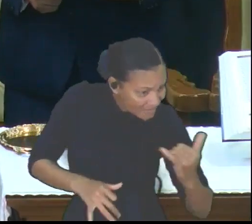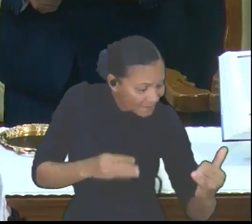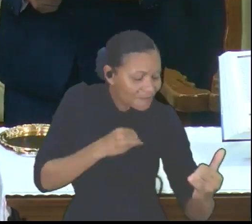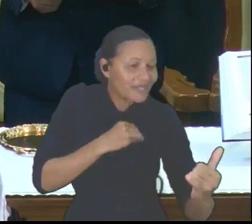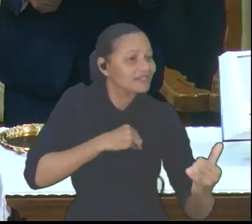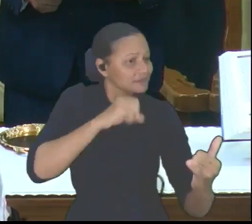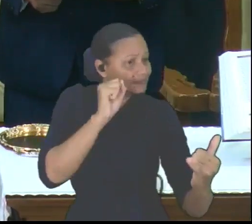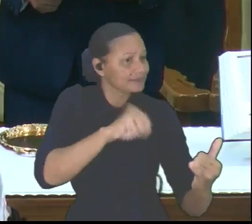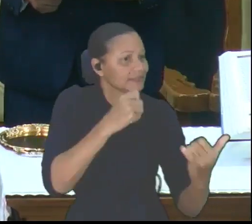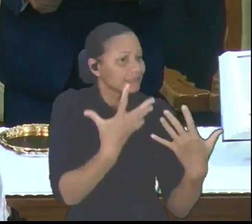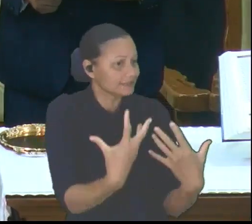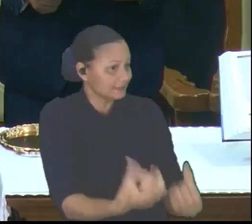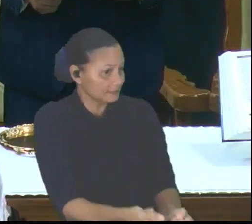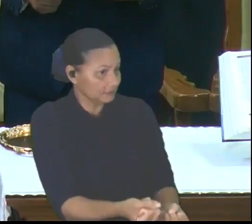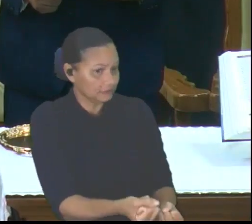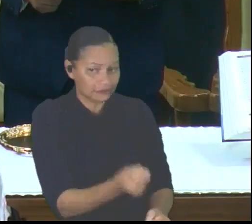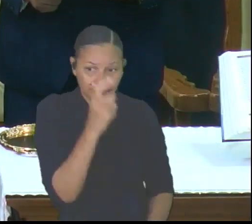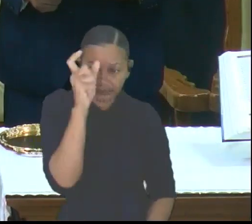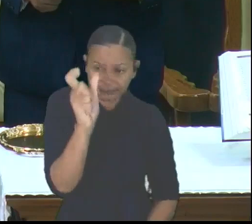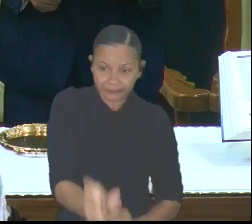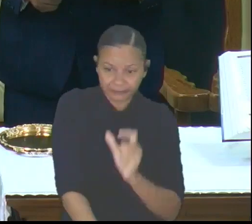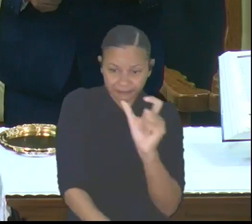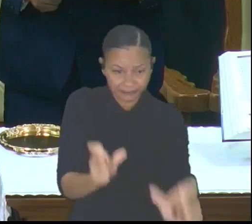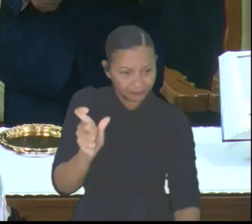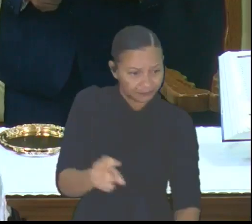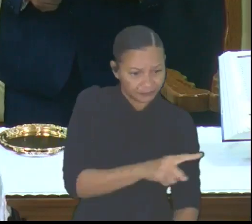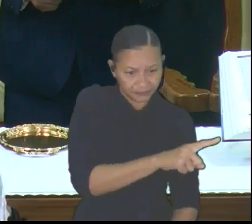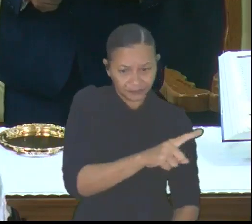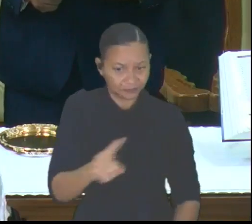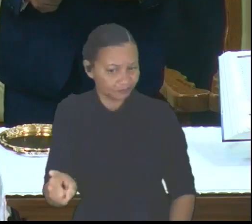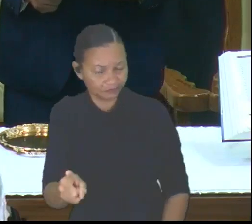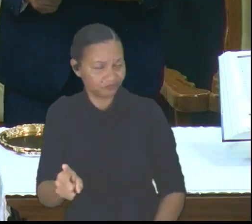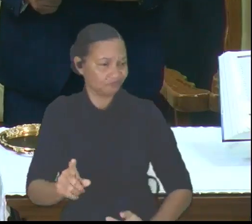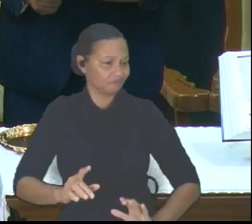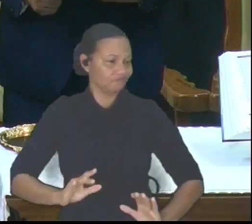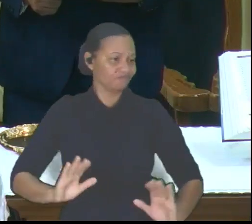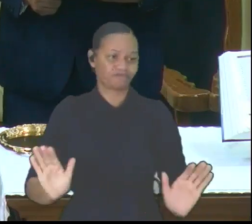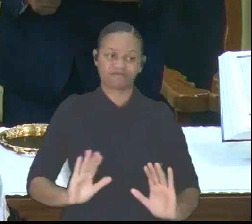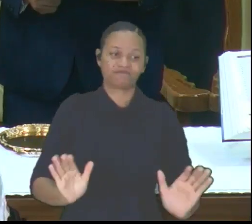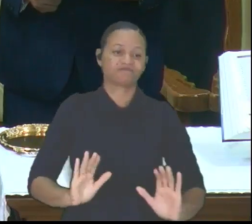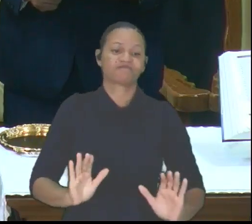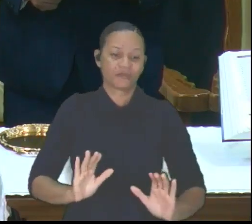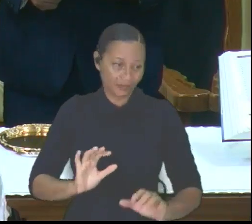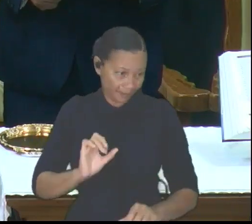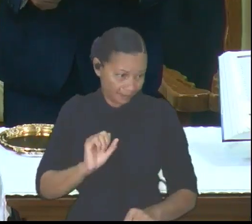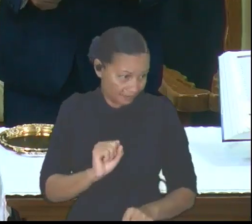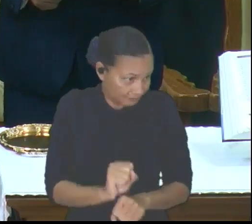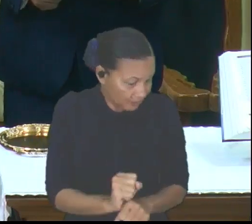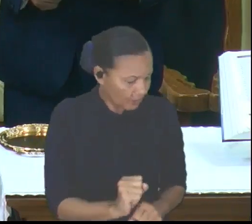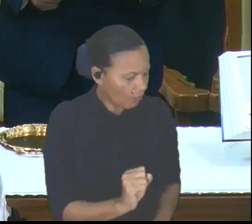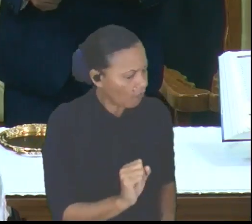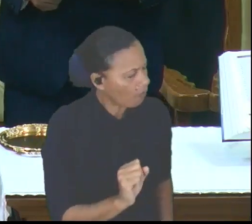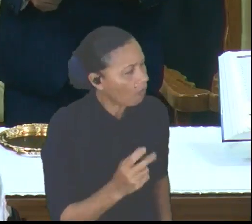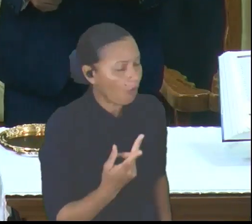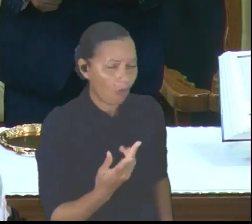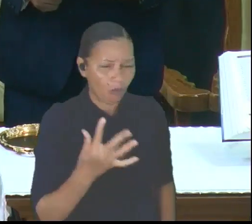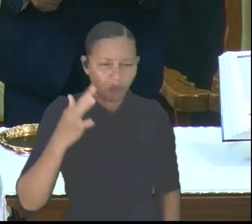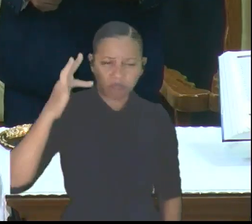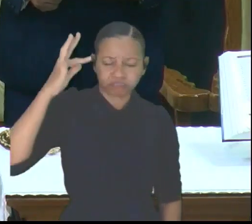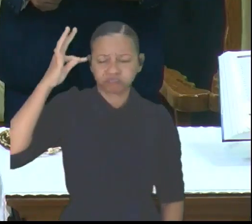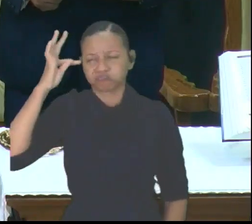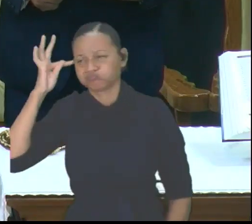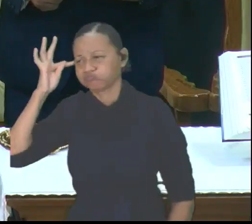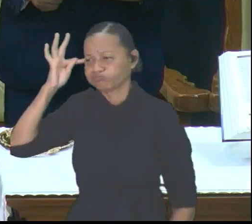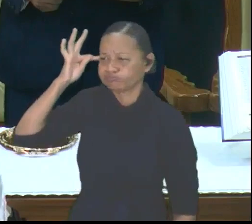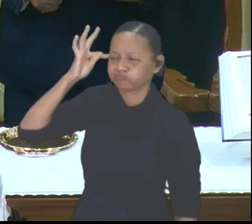são perdoados, e aqueles a quem os retiverdes, lhes são retidos. Ora, Tomé, um dos